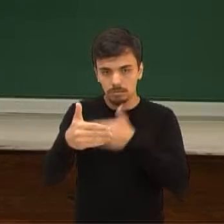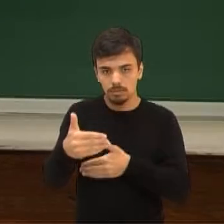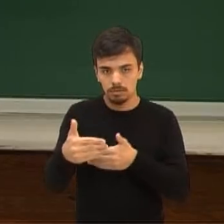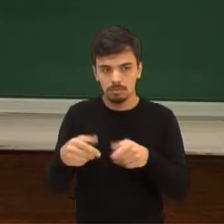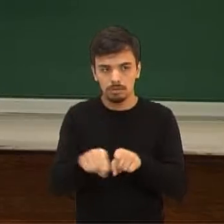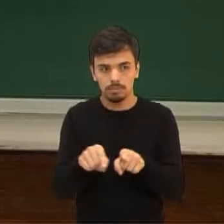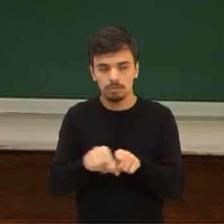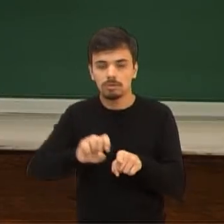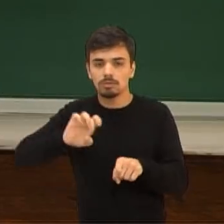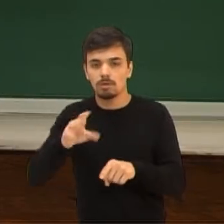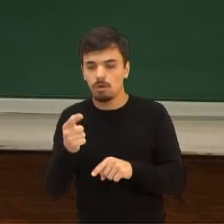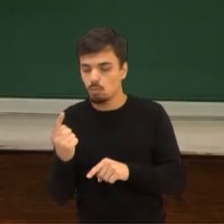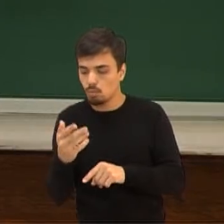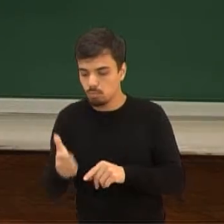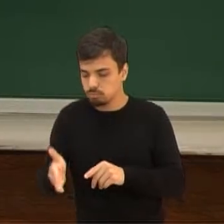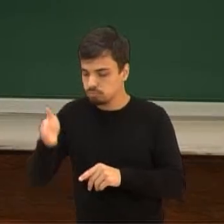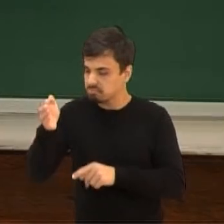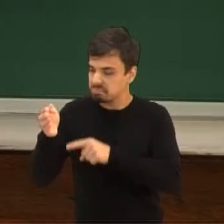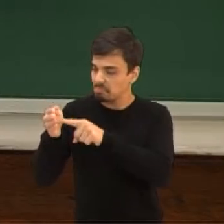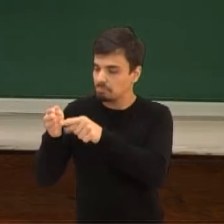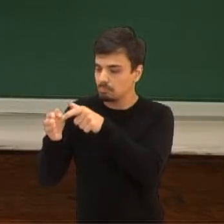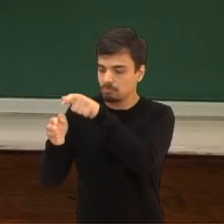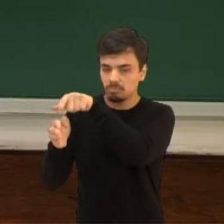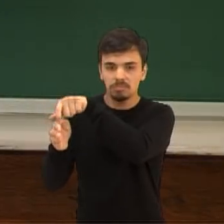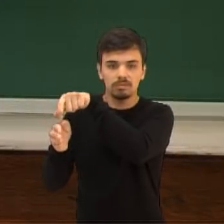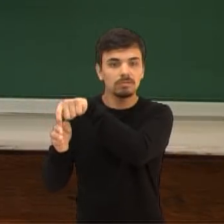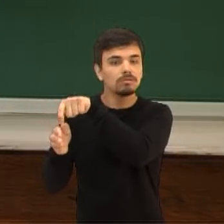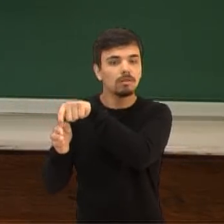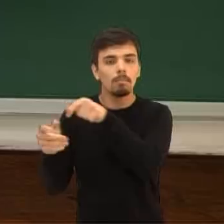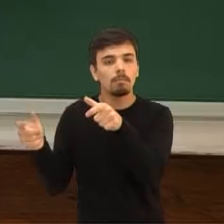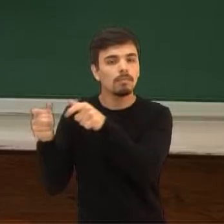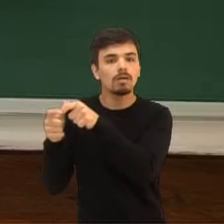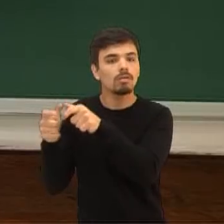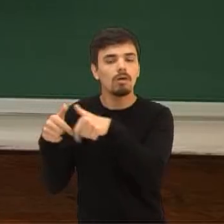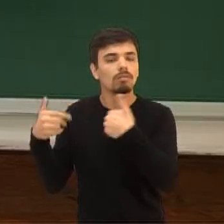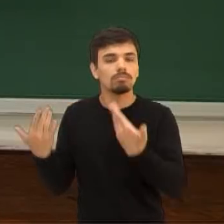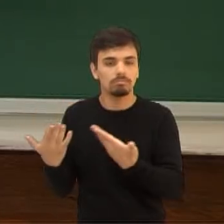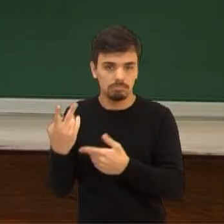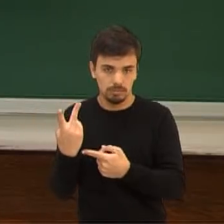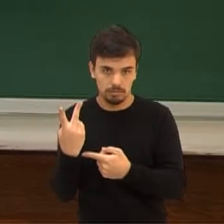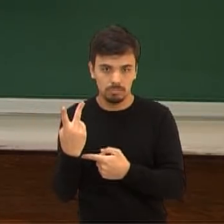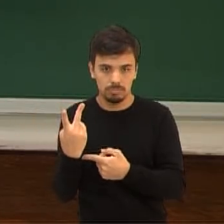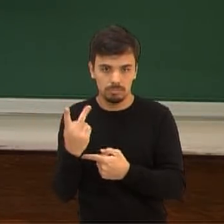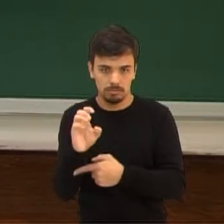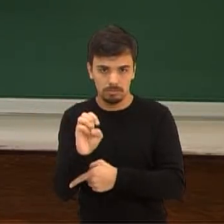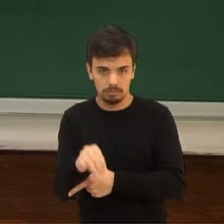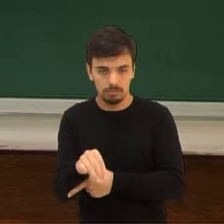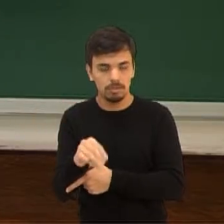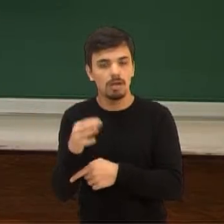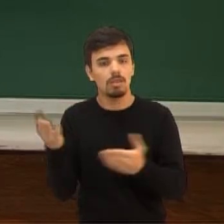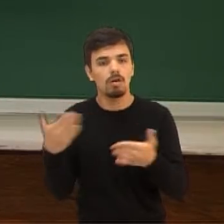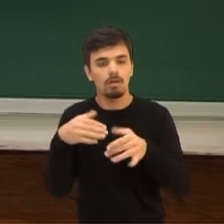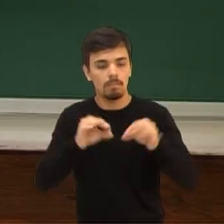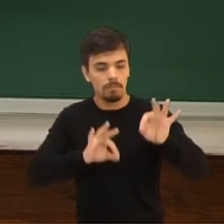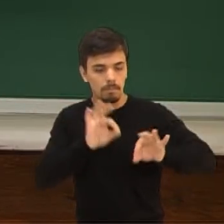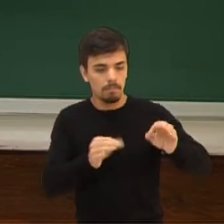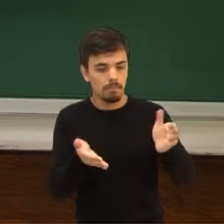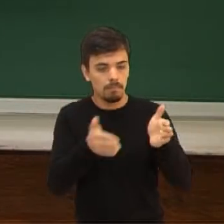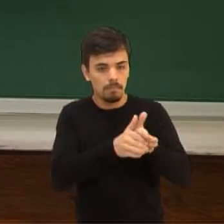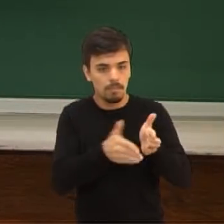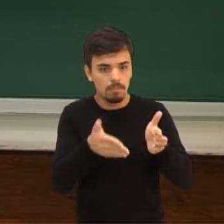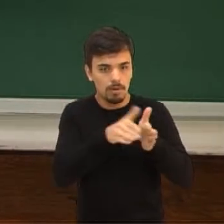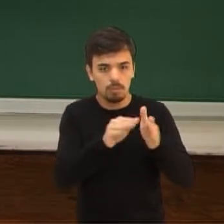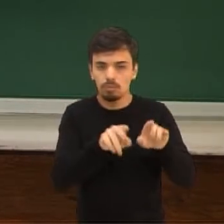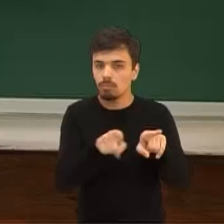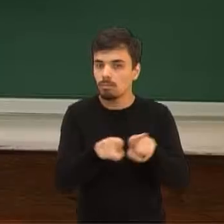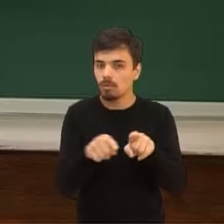e apenas em um ladinho a nossa base superior de 2 centímetros, que quando a gente monta, vira